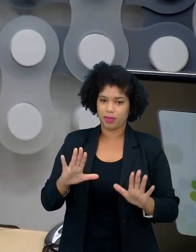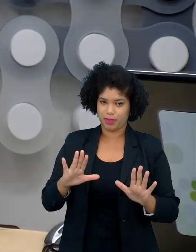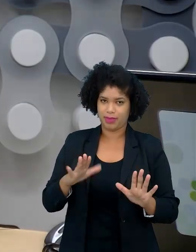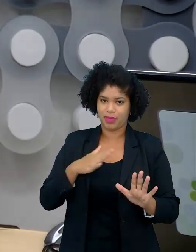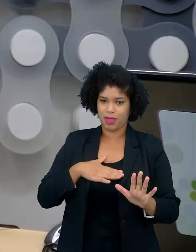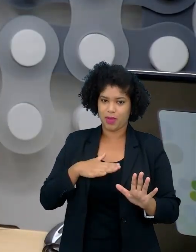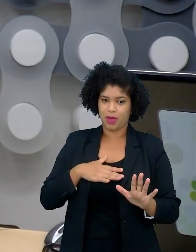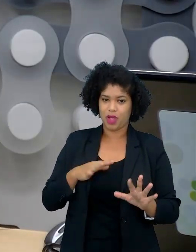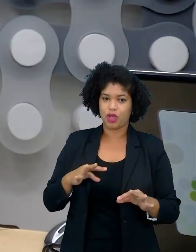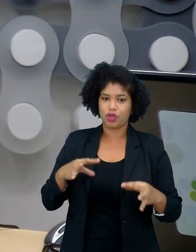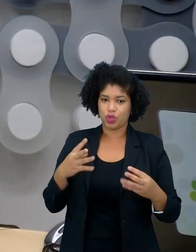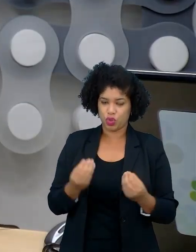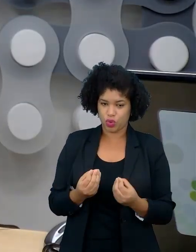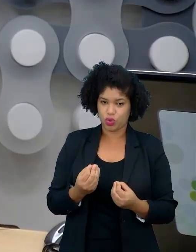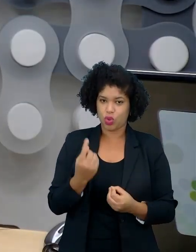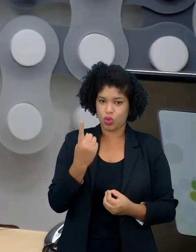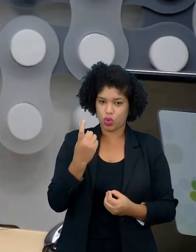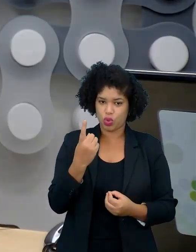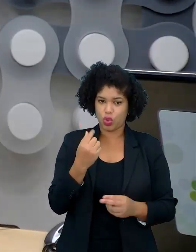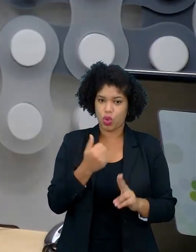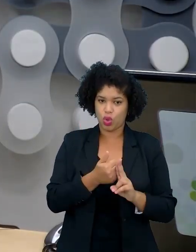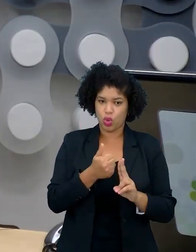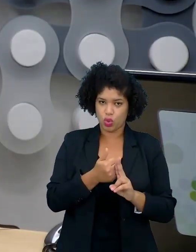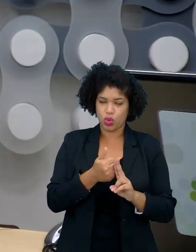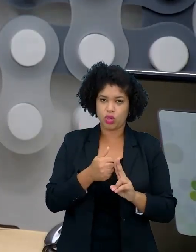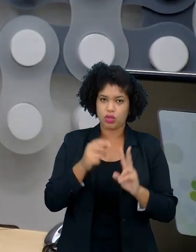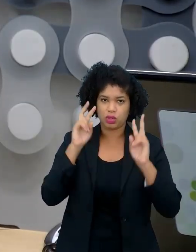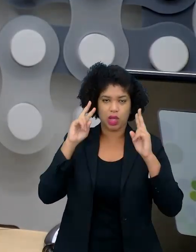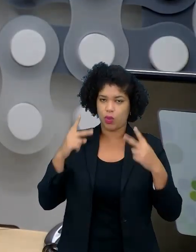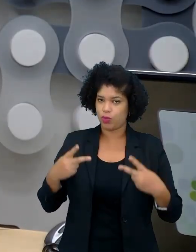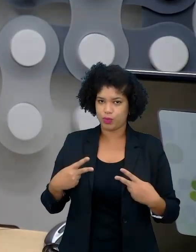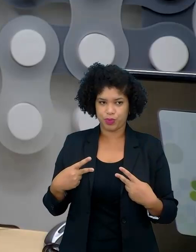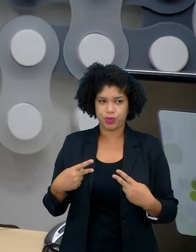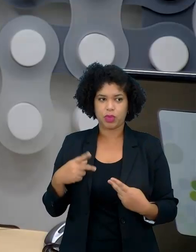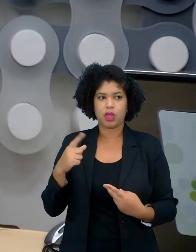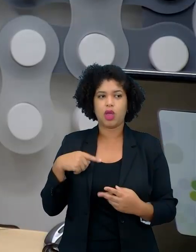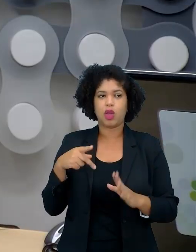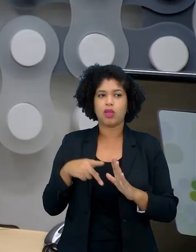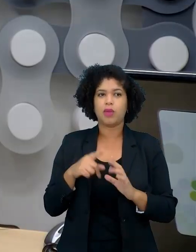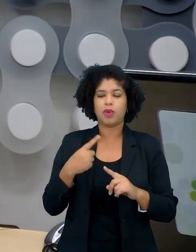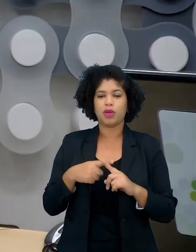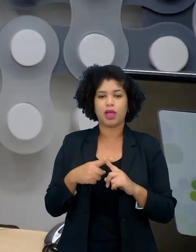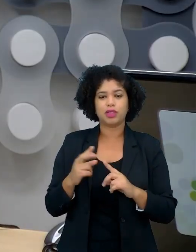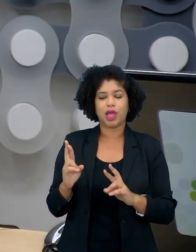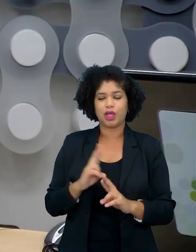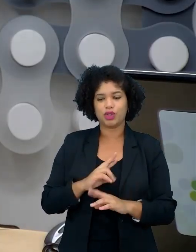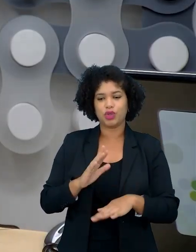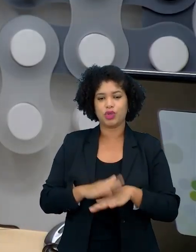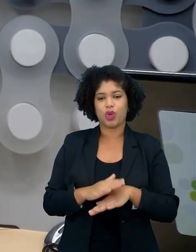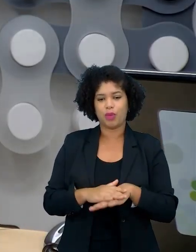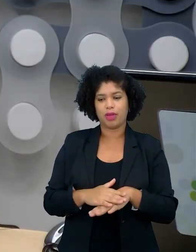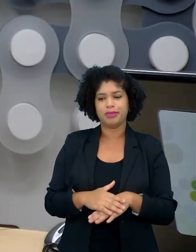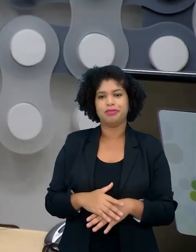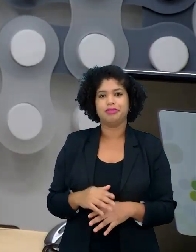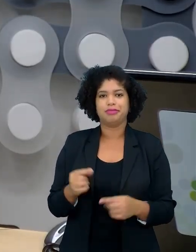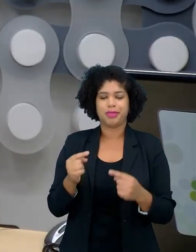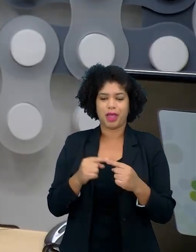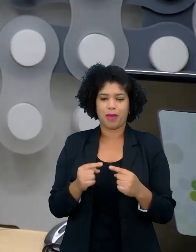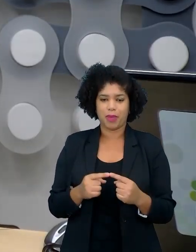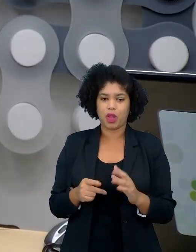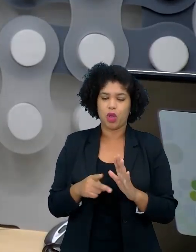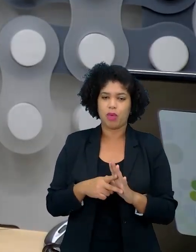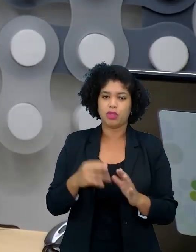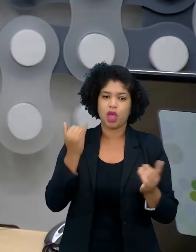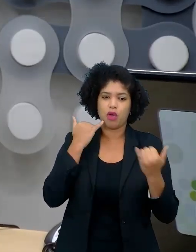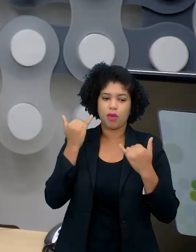todo o conhecimento humano em um currículo o faz extenso mesmo. Isso é um resultado prático, tentar inserir todo o conhecimento humano